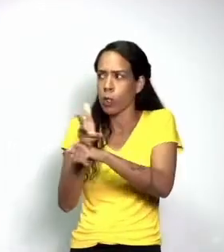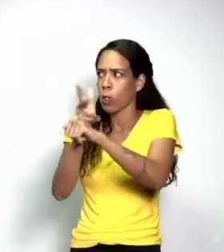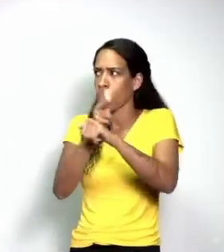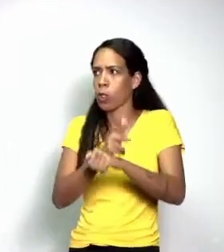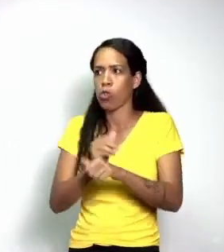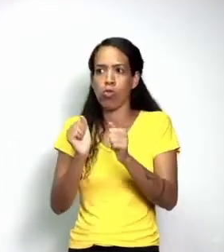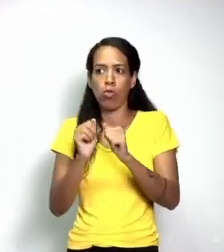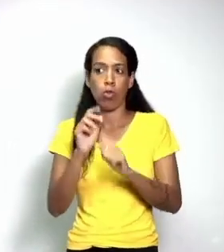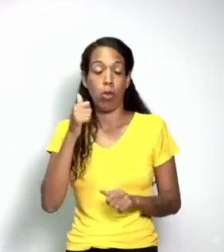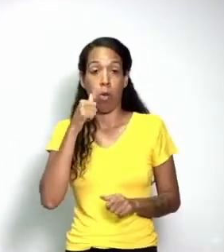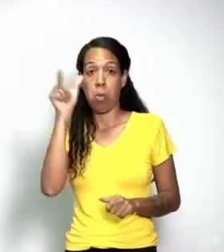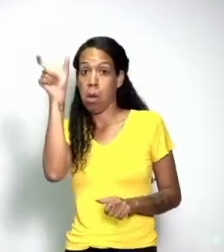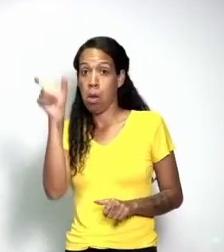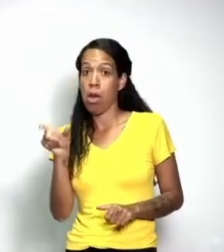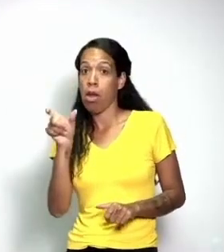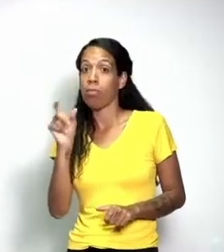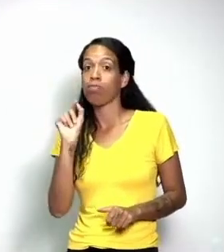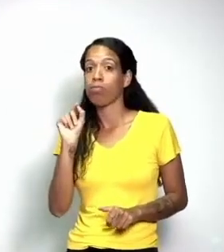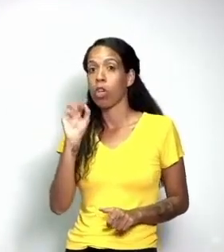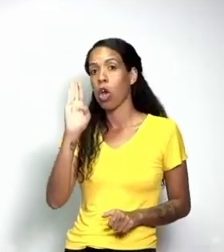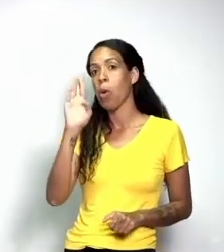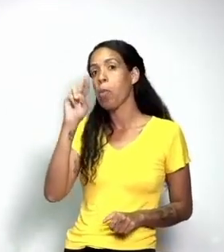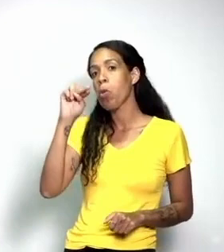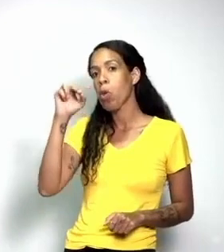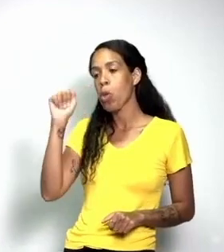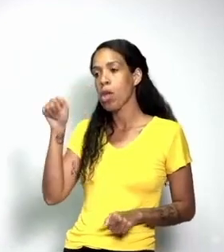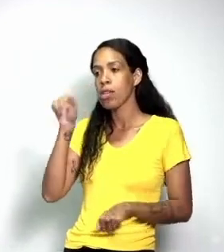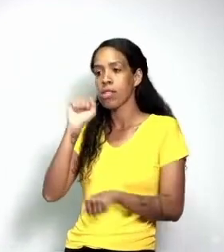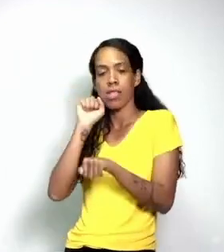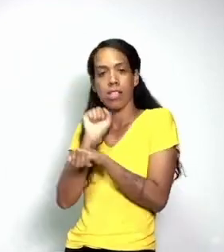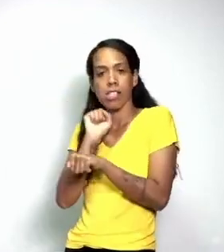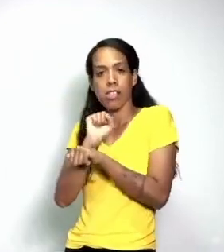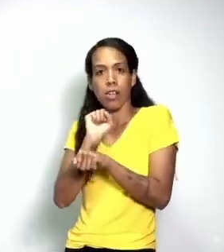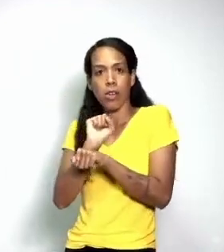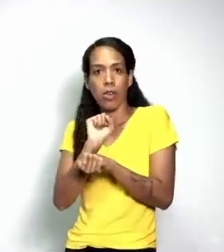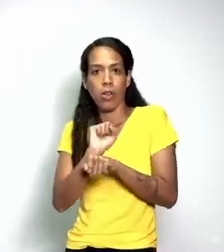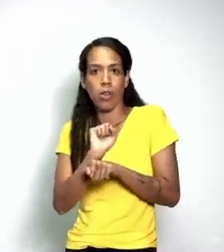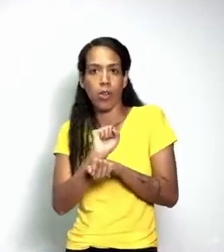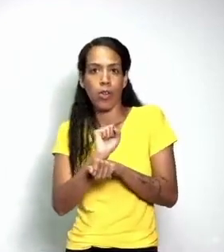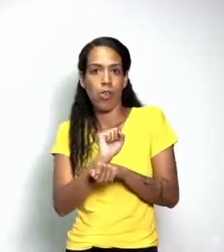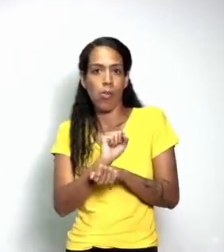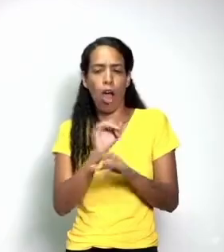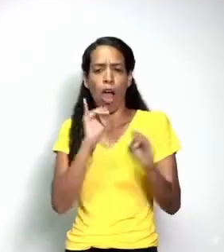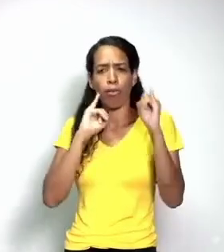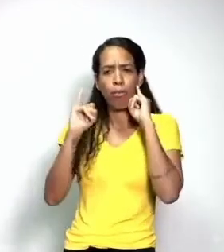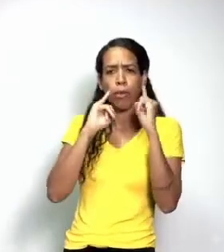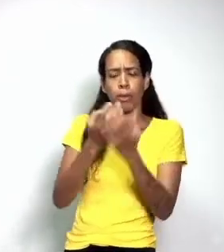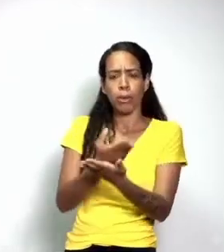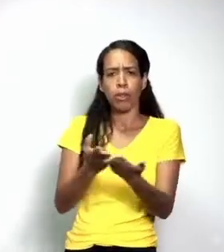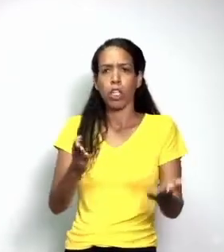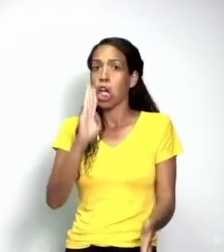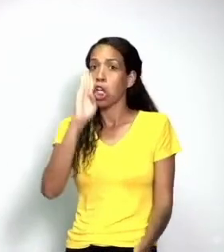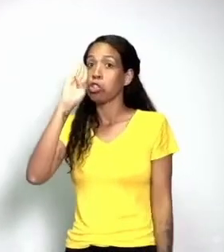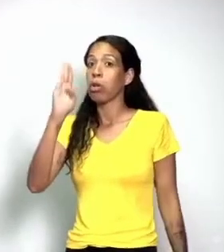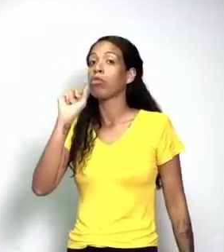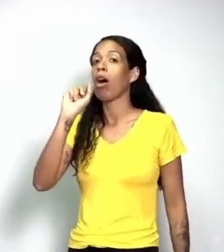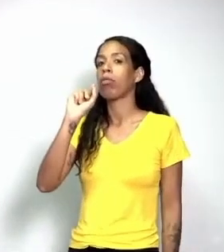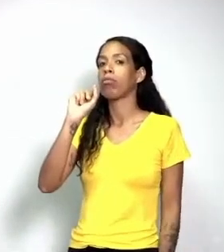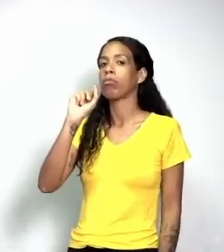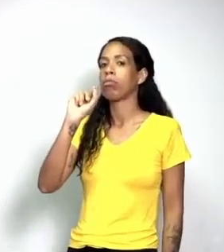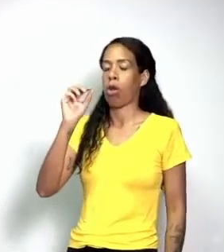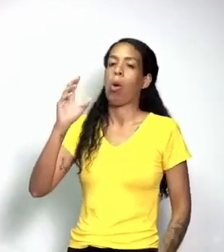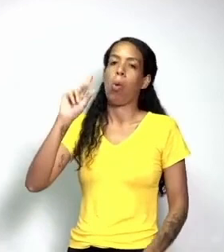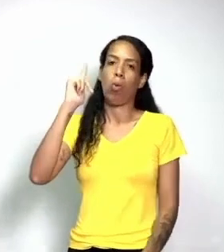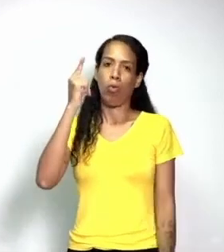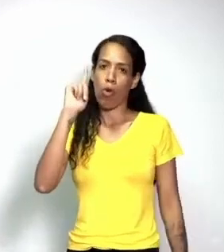Bruna Bruna Chamelete, Chamelete, que que está está aqui aqui aguardando aguardando a a gente gente fazer fazer o o falatório. falatório. Diretamente Diretamente de de Goiânia, Goiânia, né? né? Diretamente Diretamente de de